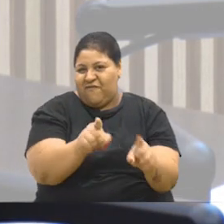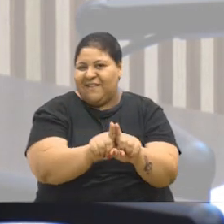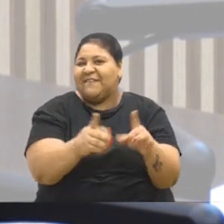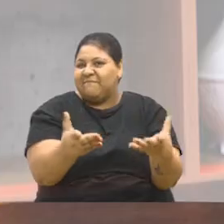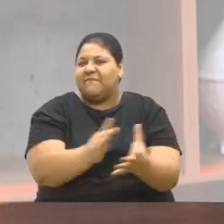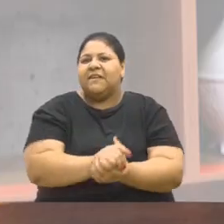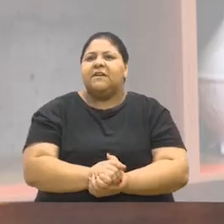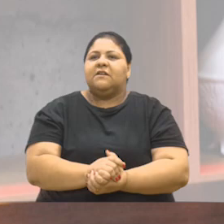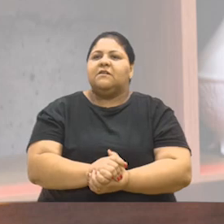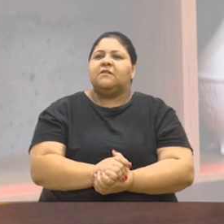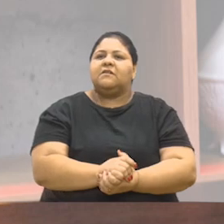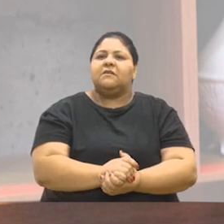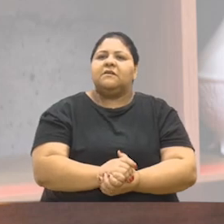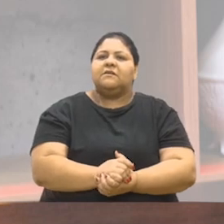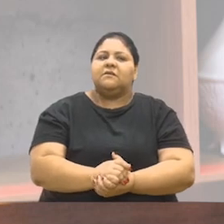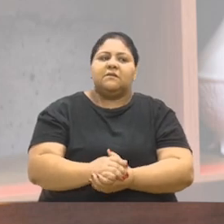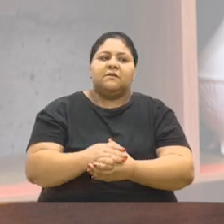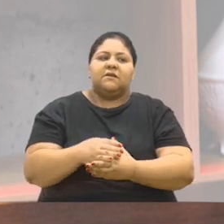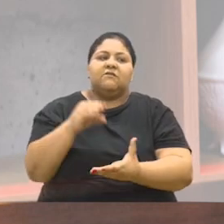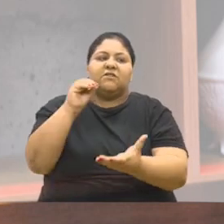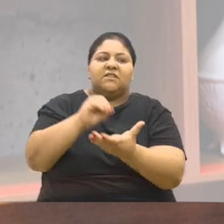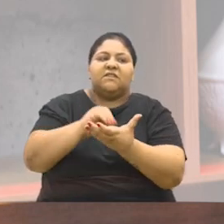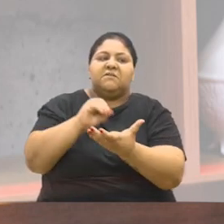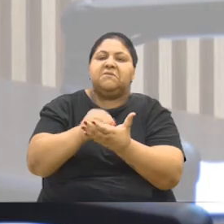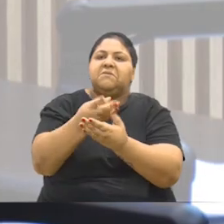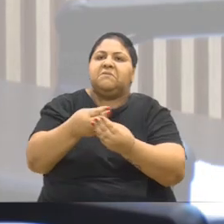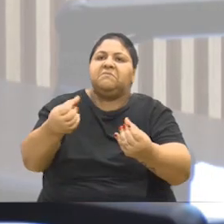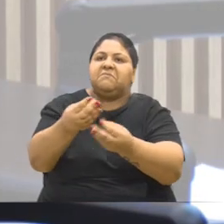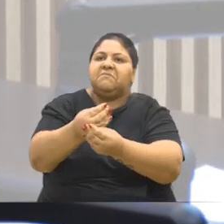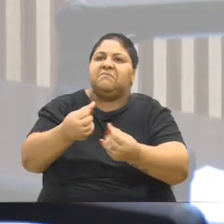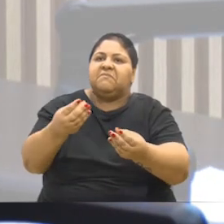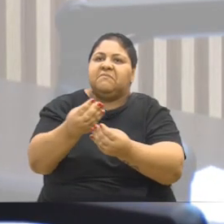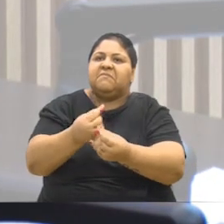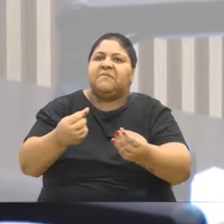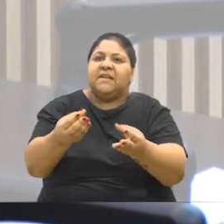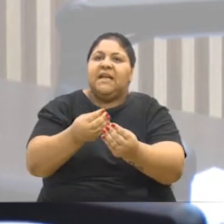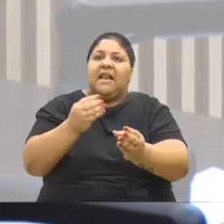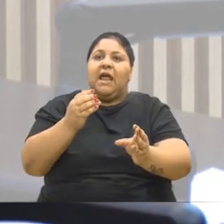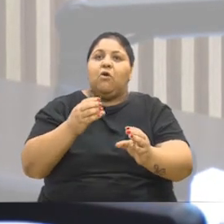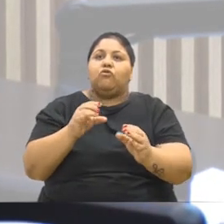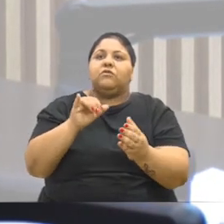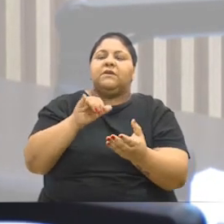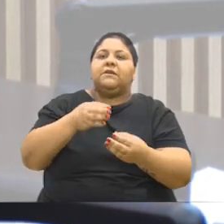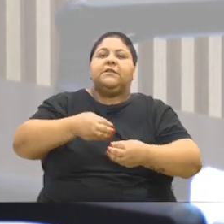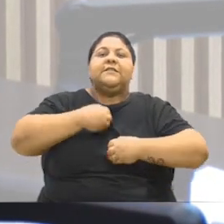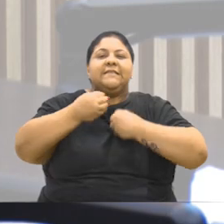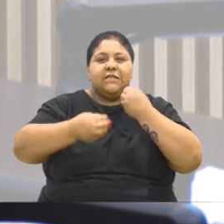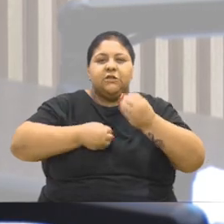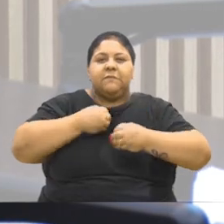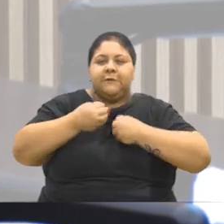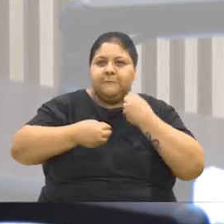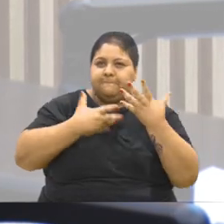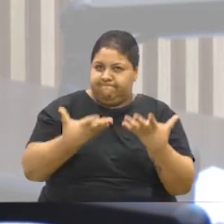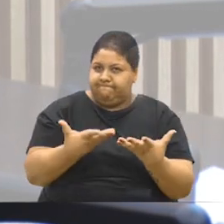E a escassez, como é que funciona? A escassez, ela é um sentimento. Um